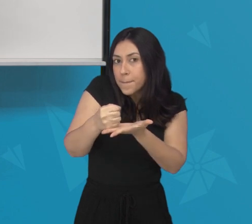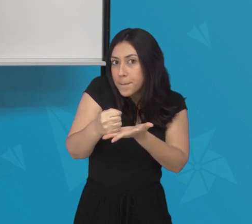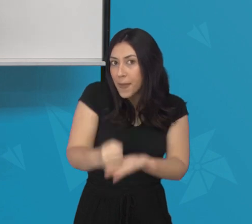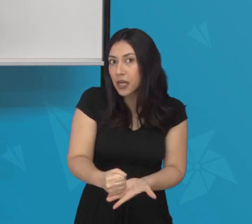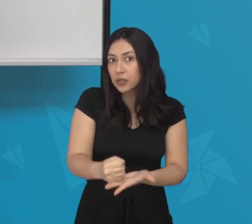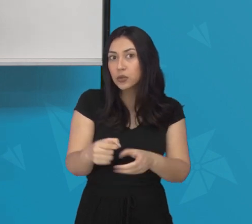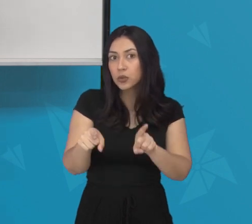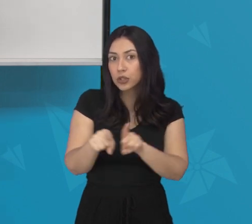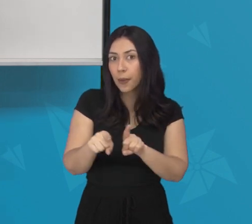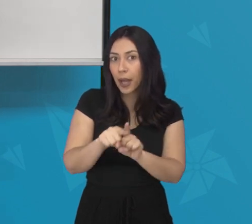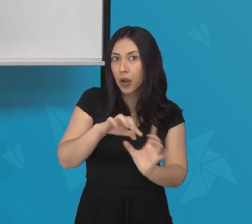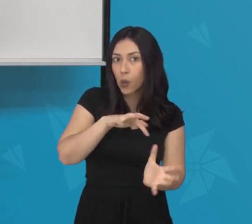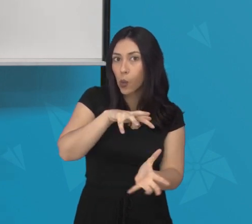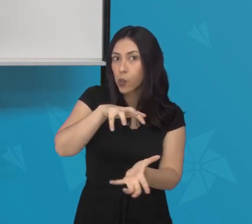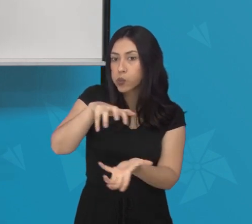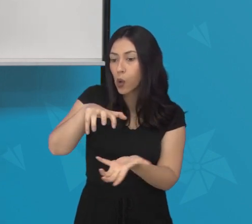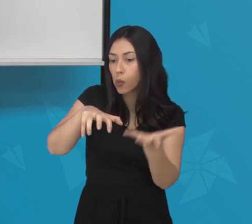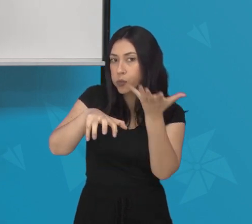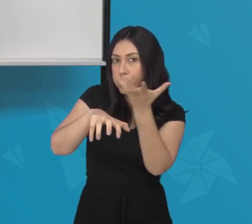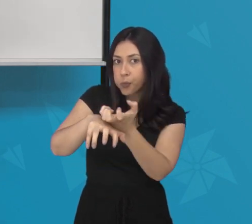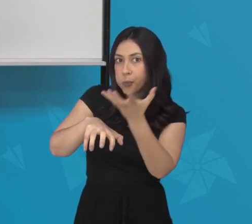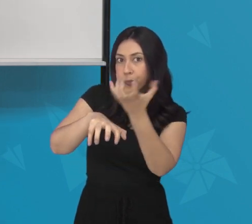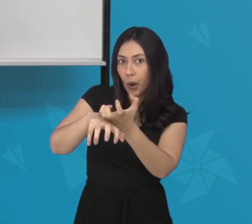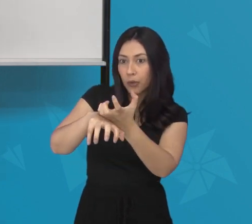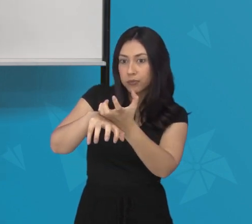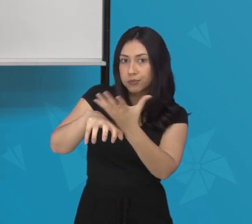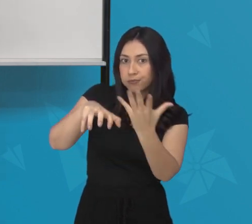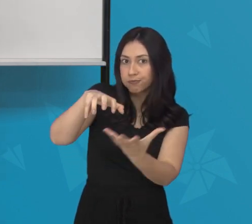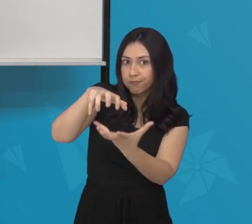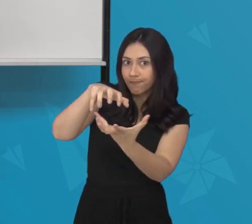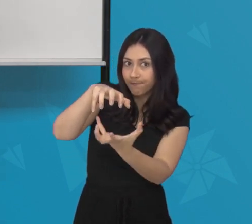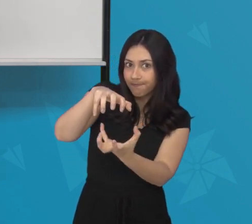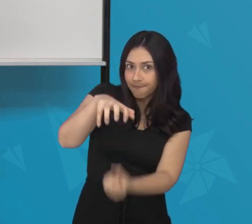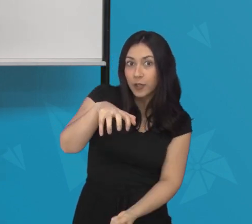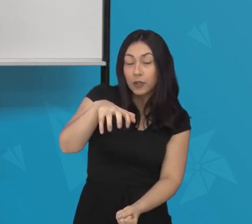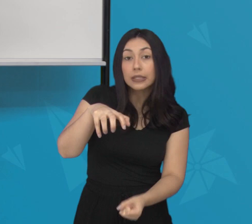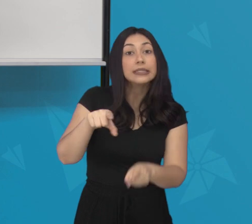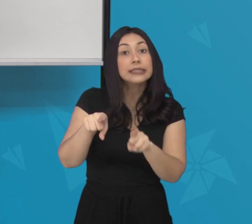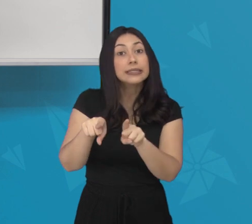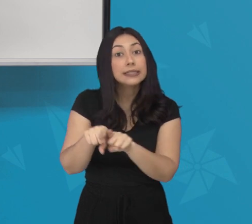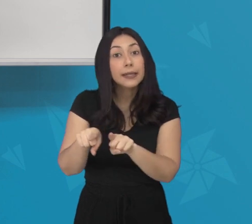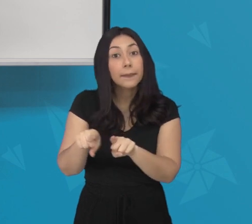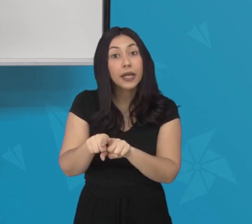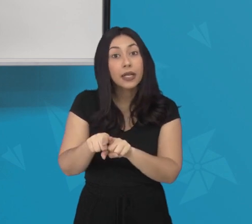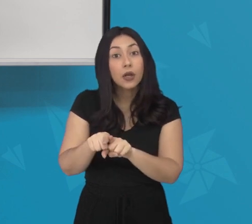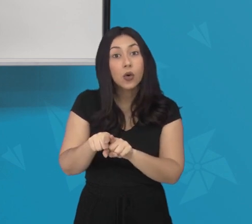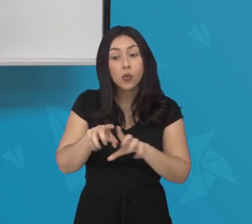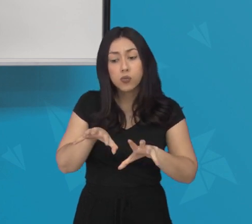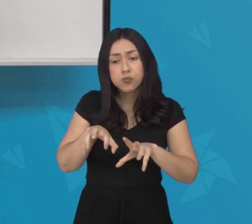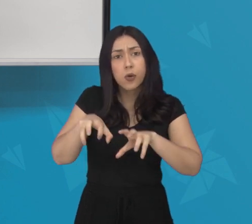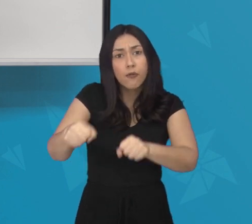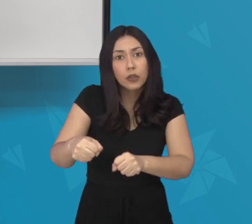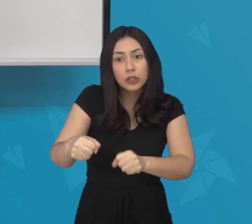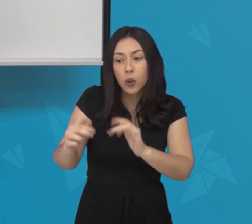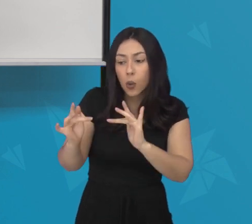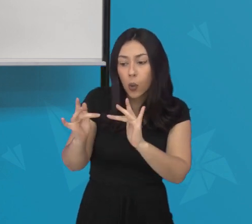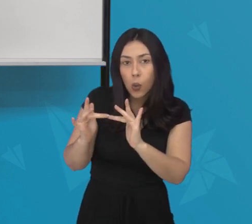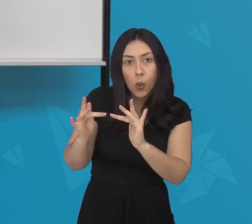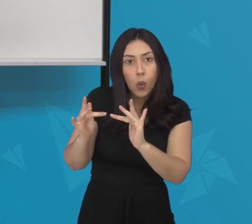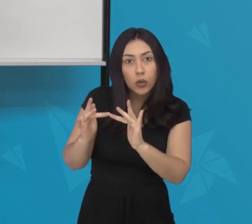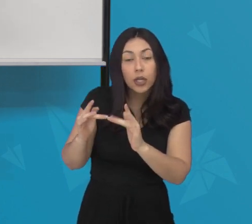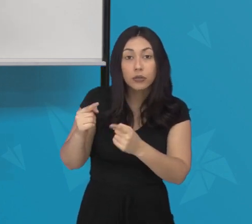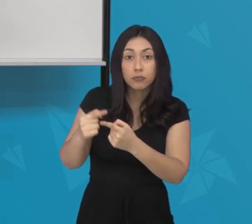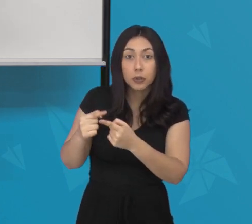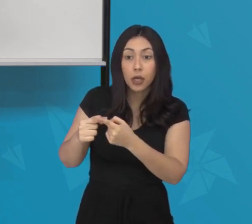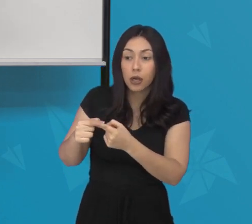gravitacional, puxando ela para o centro da Terra. E eu tenho uma força de contato, de natureza,